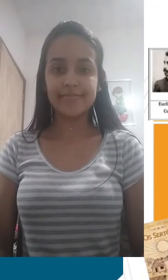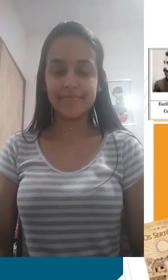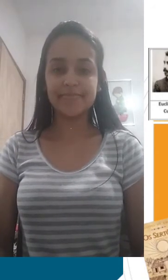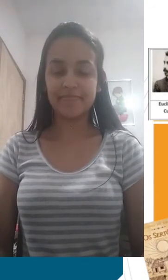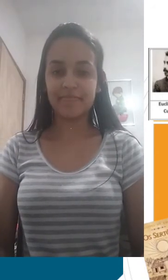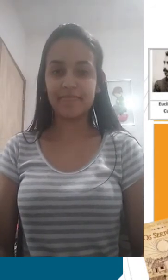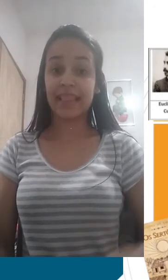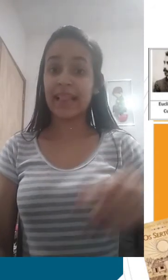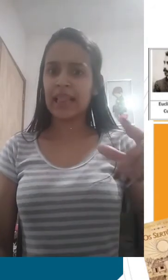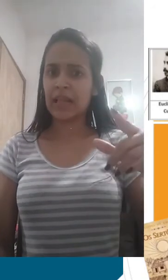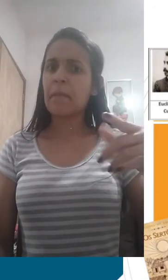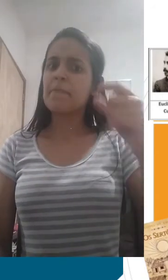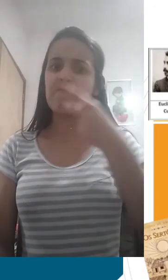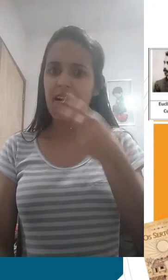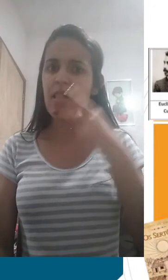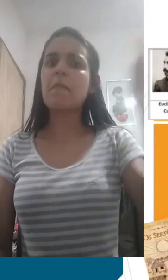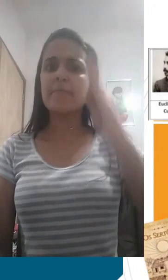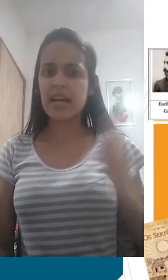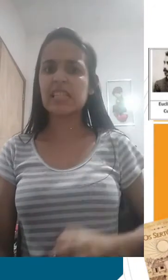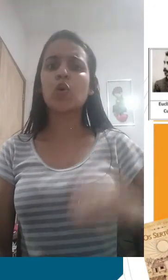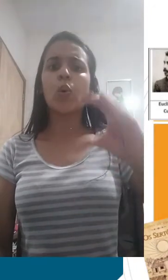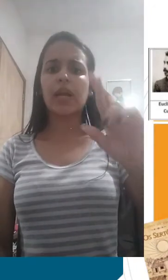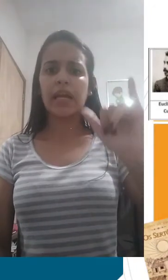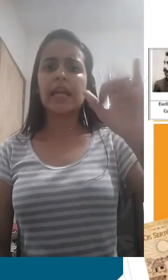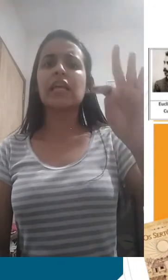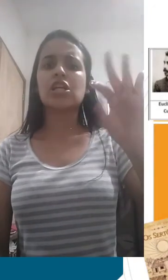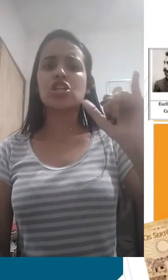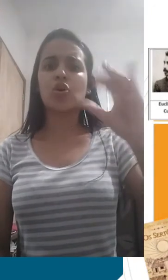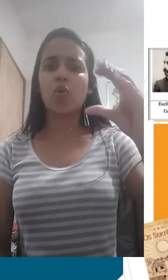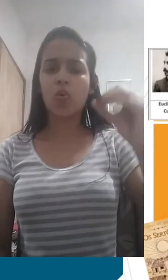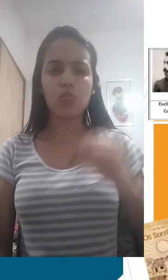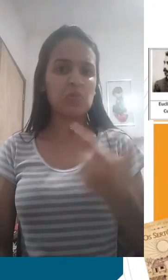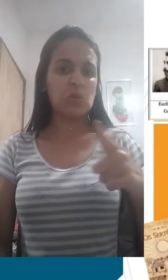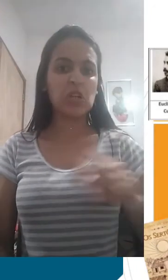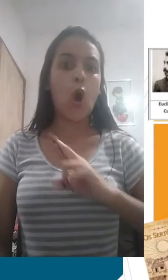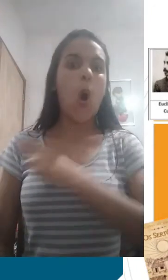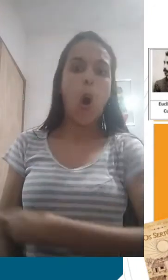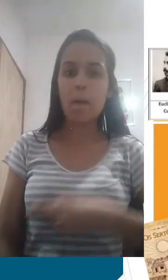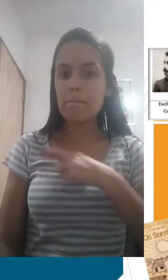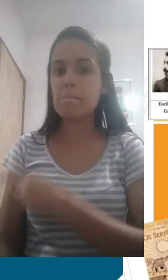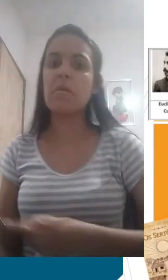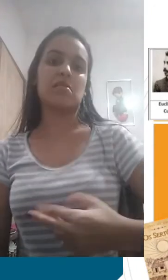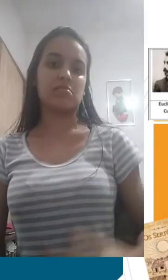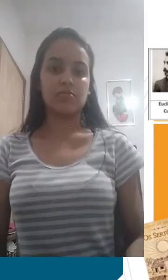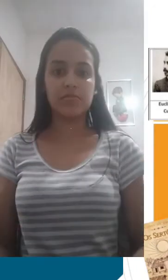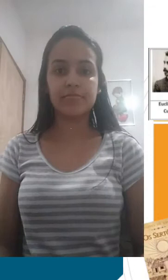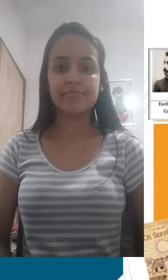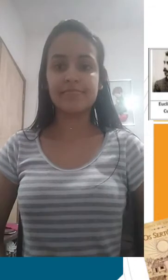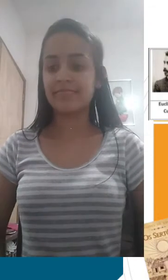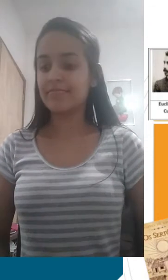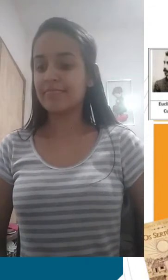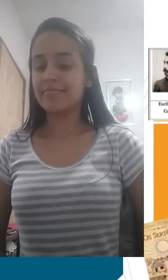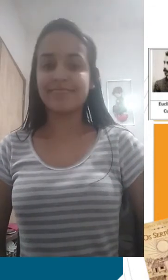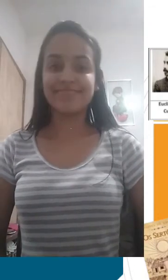ou seja, sem idealizações românticas. Desse modo, autores como Lima